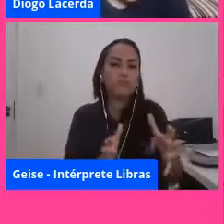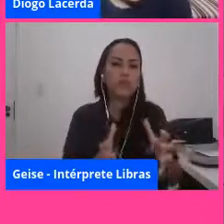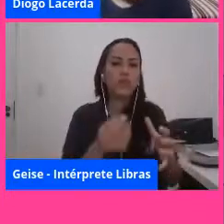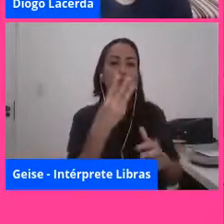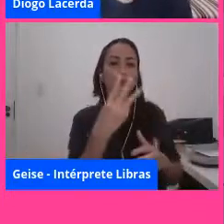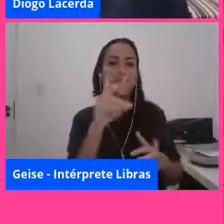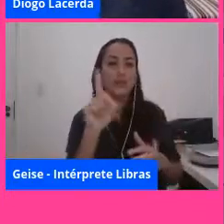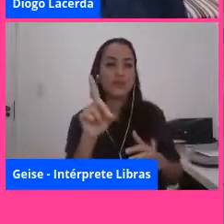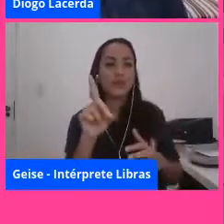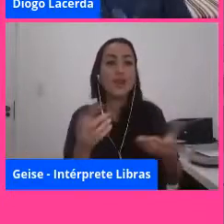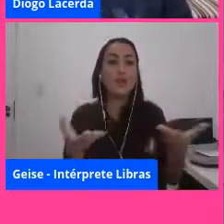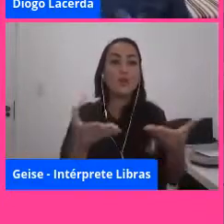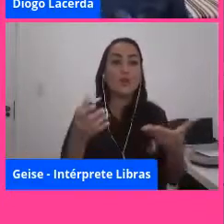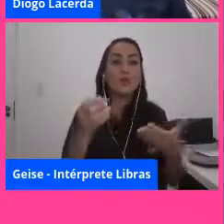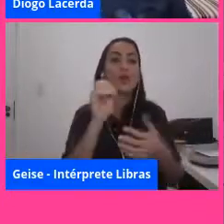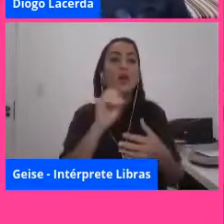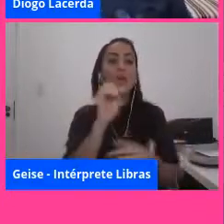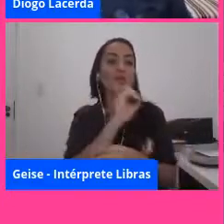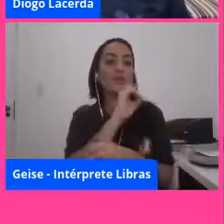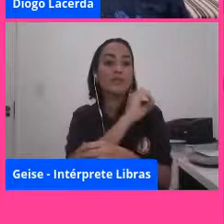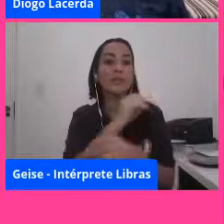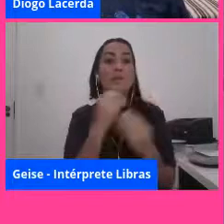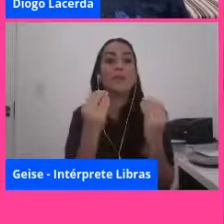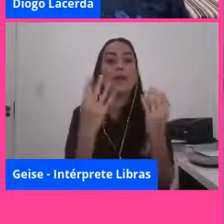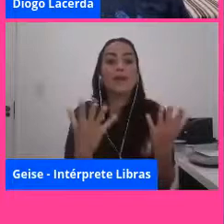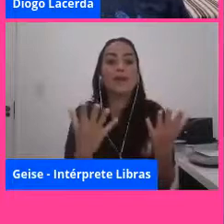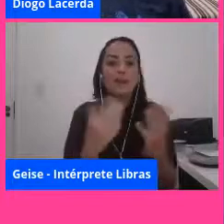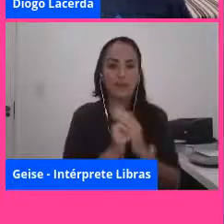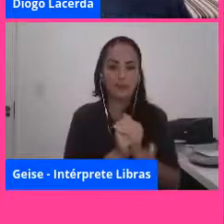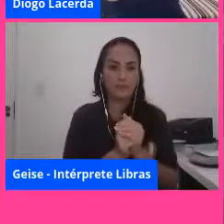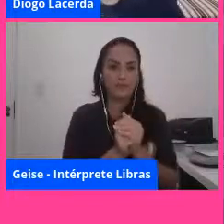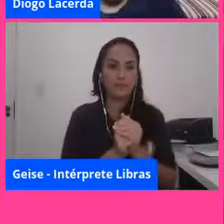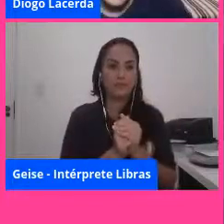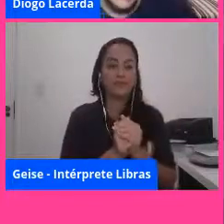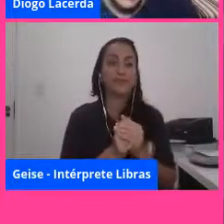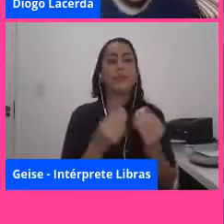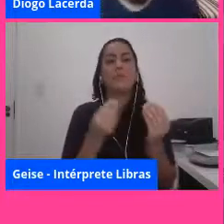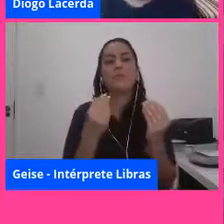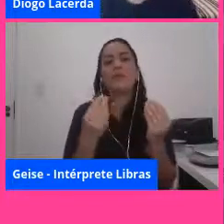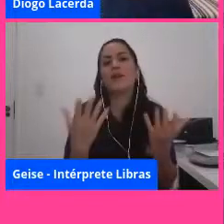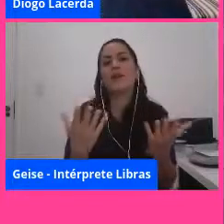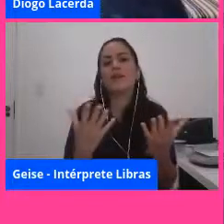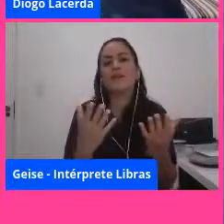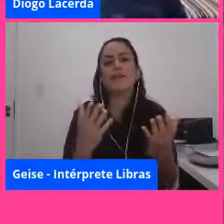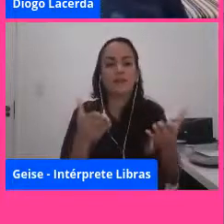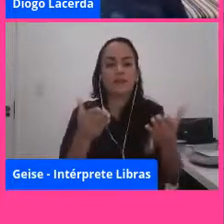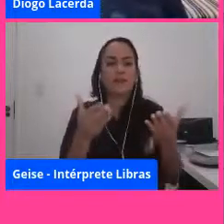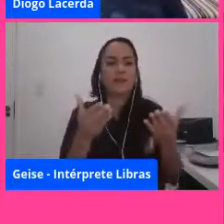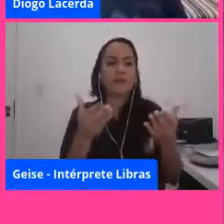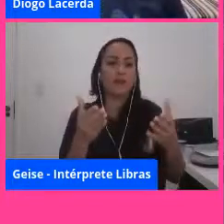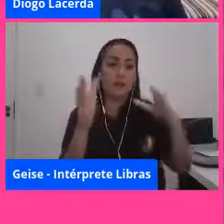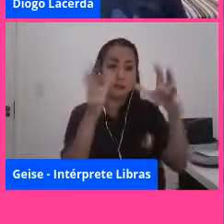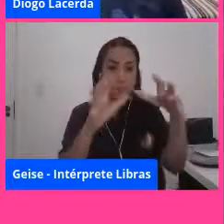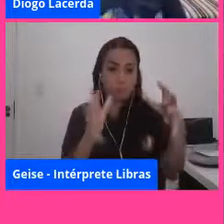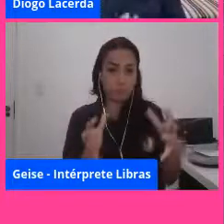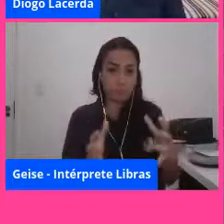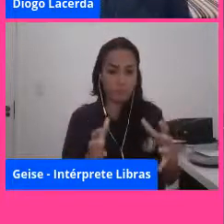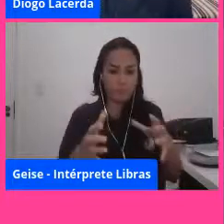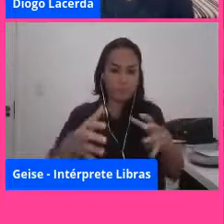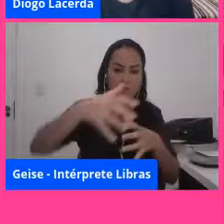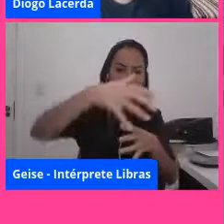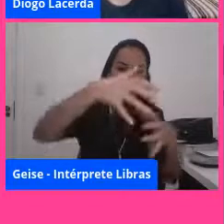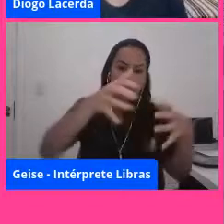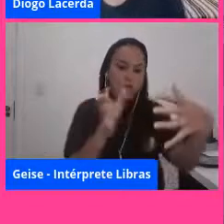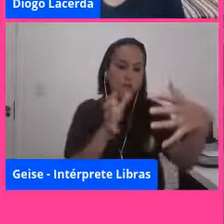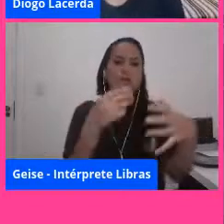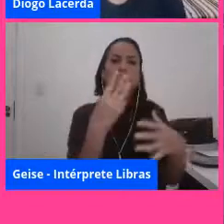oficina de hoje. Então, primeiro a gente vai falar o que é impressão 3D, né? A impressão 3D nada mais é do que um tipo